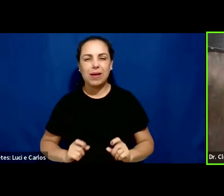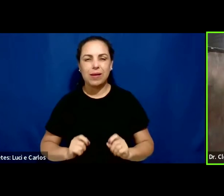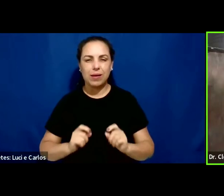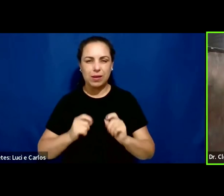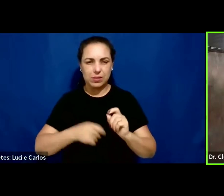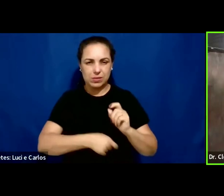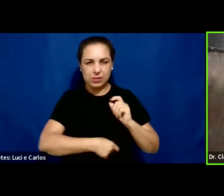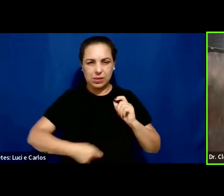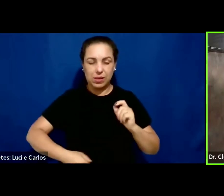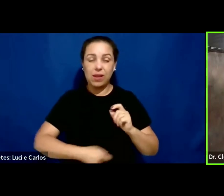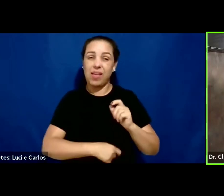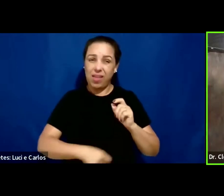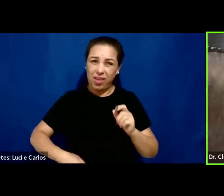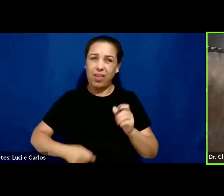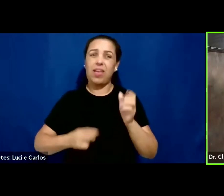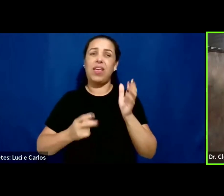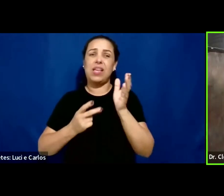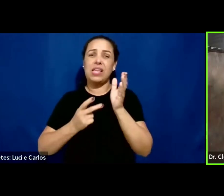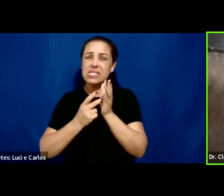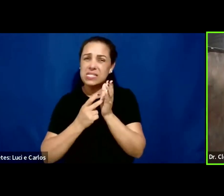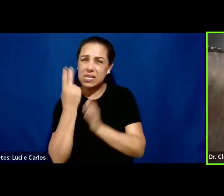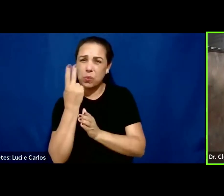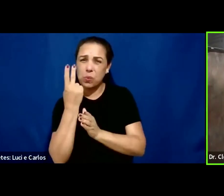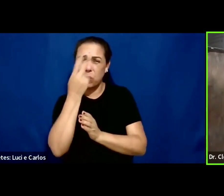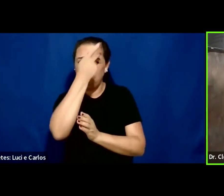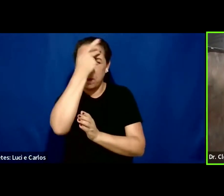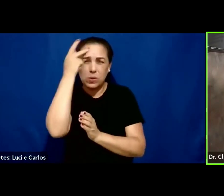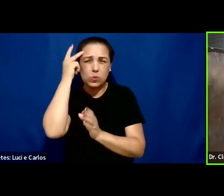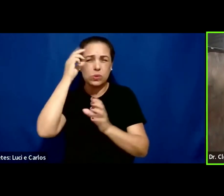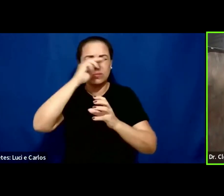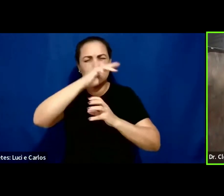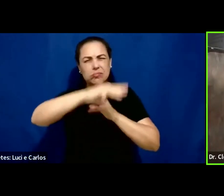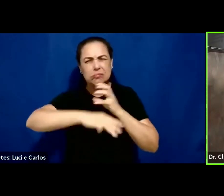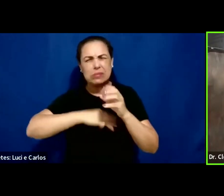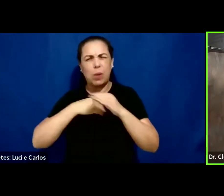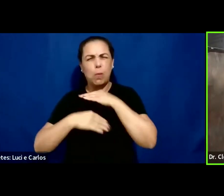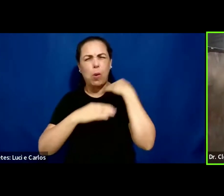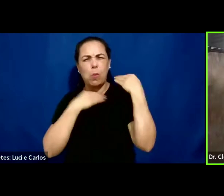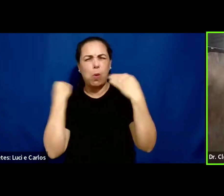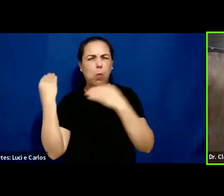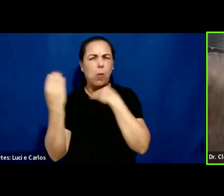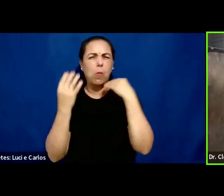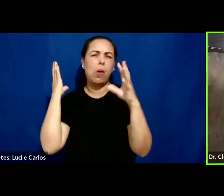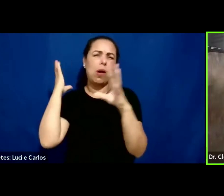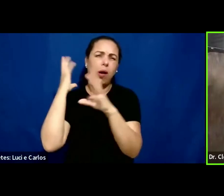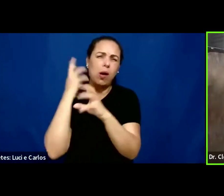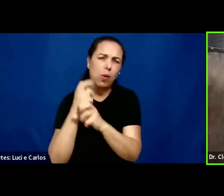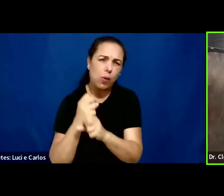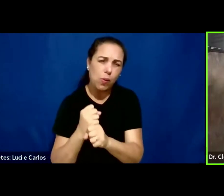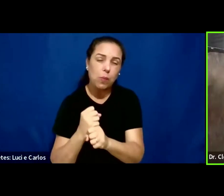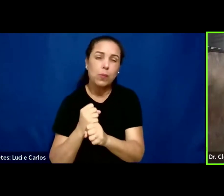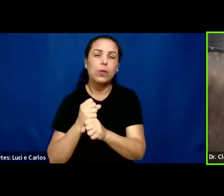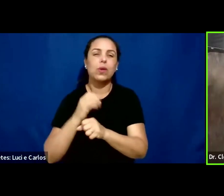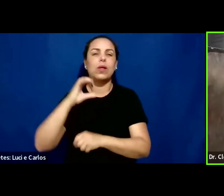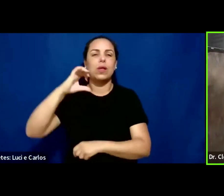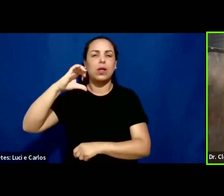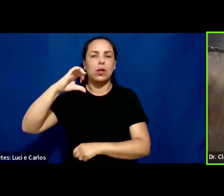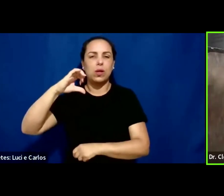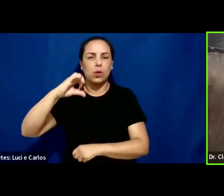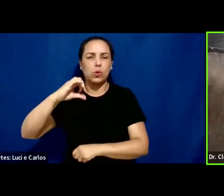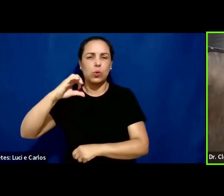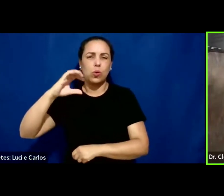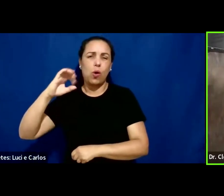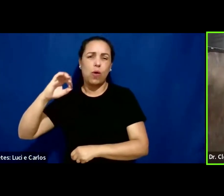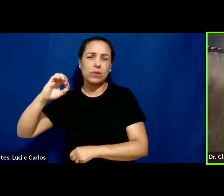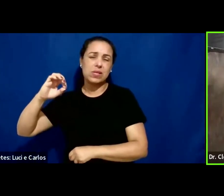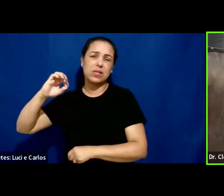de pulmão. Morre por ano no mundo, gente, de câncer coloretal, 900, quase 1 milhão de